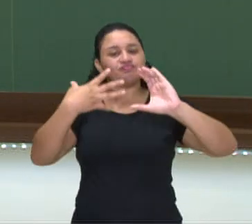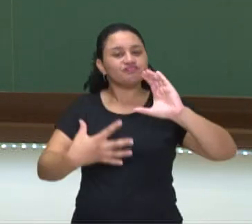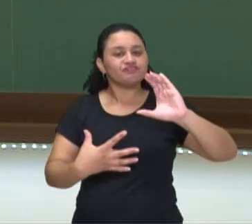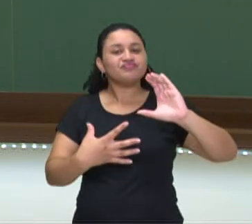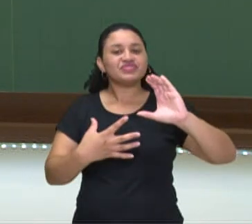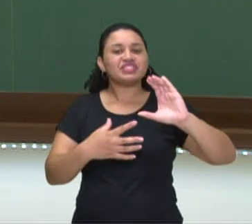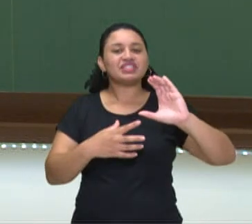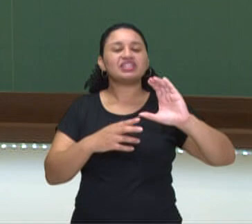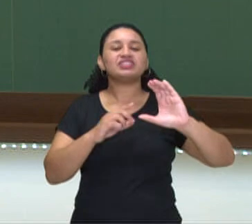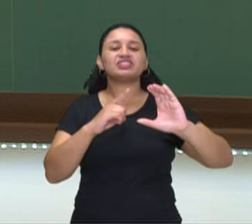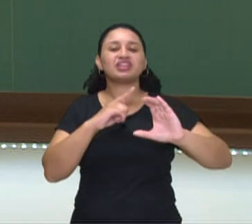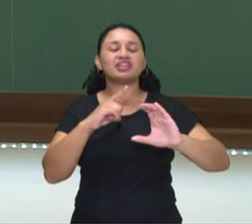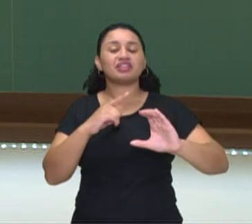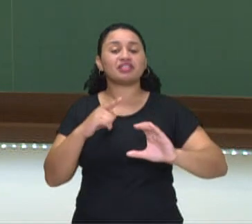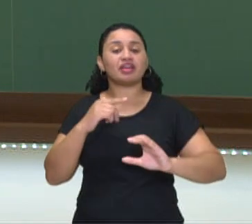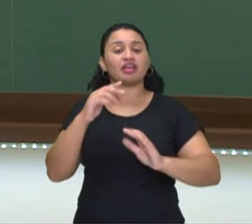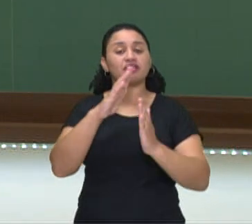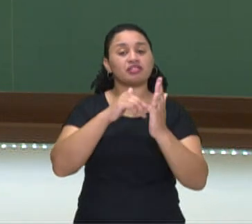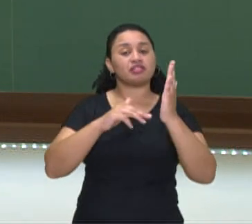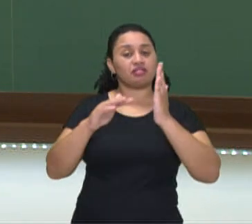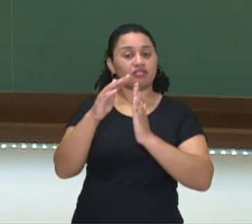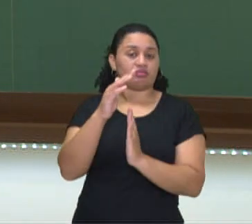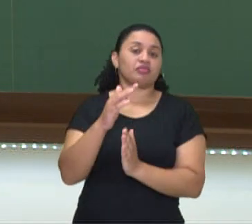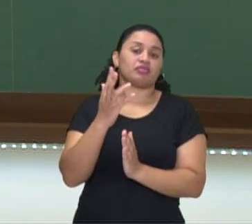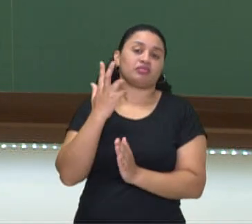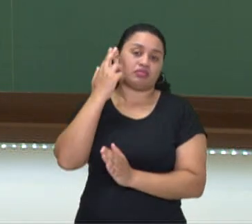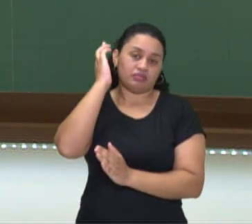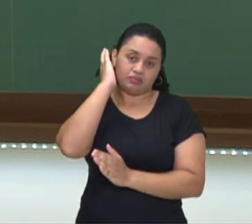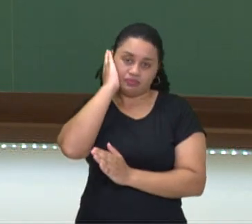forte na pintura de Van Gogh.